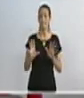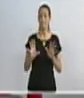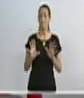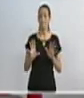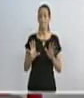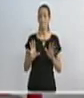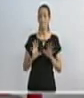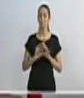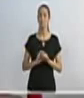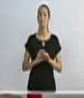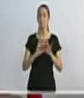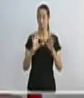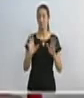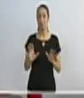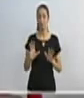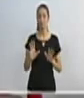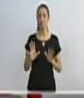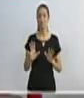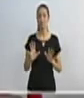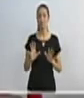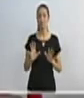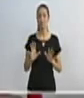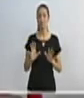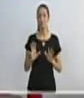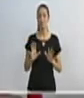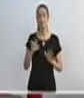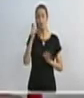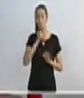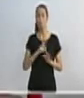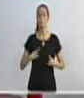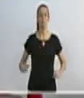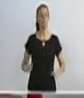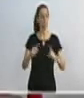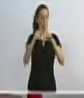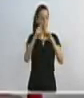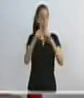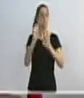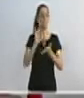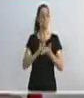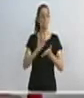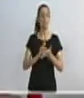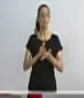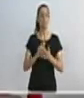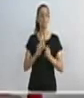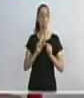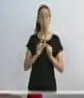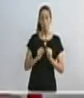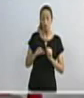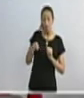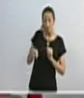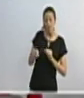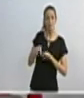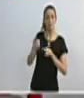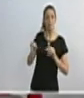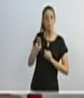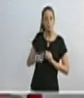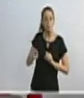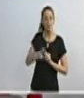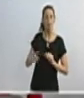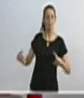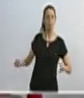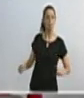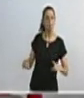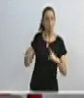ou startar, digamos assim, o processo de licenciamento. Tem licença de instalação, licença